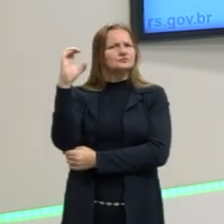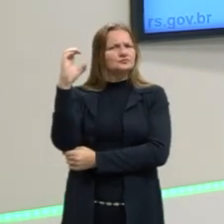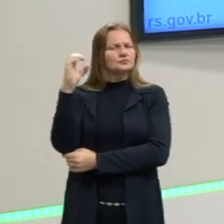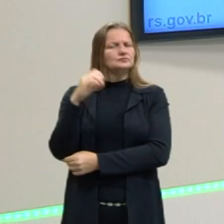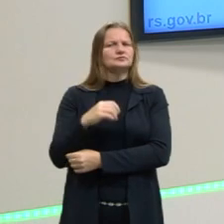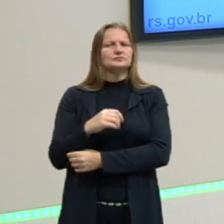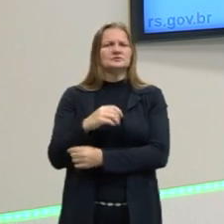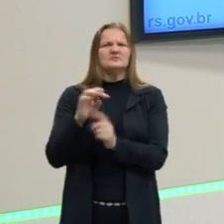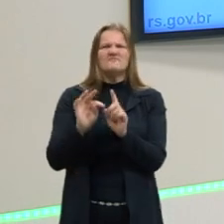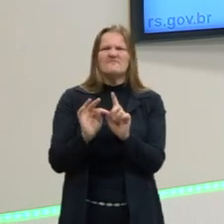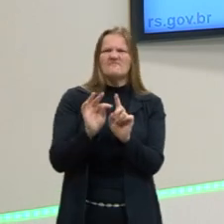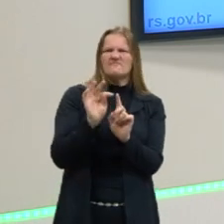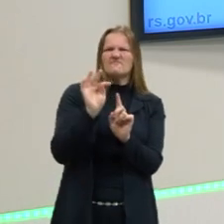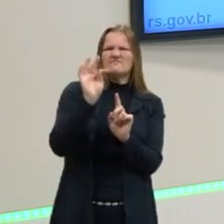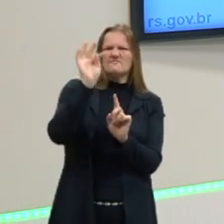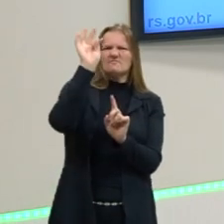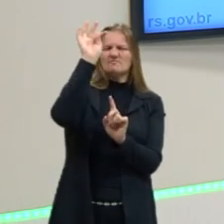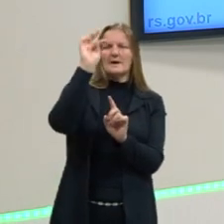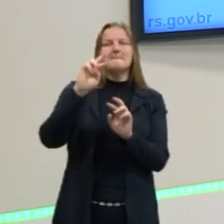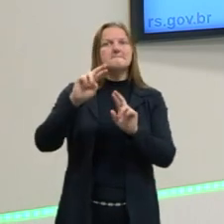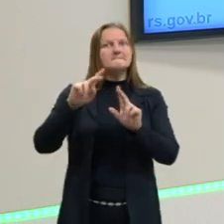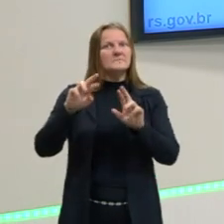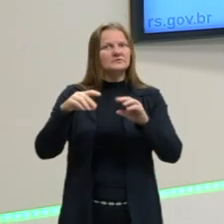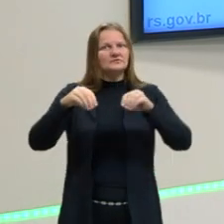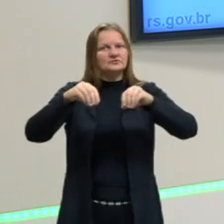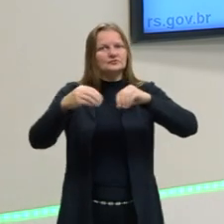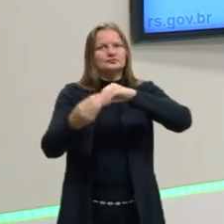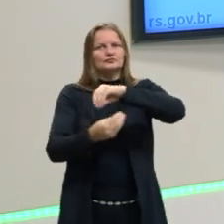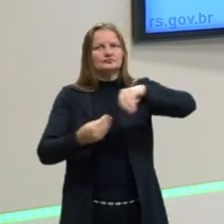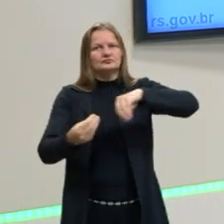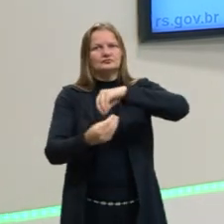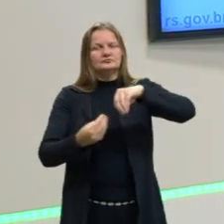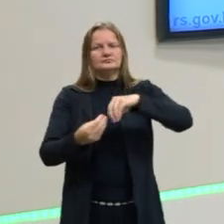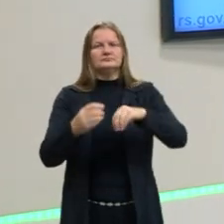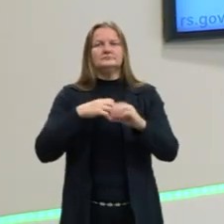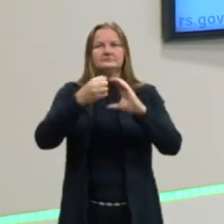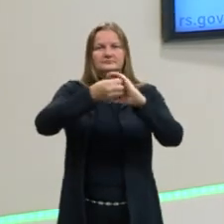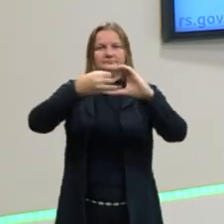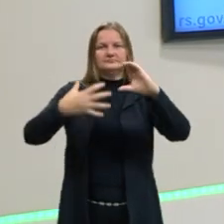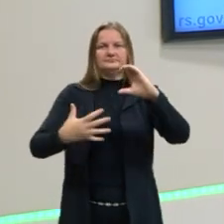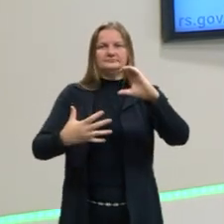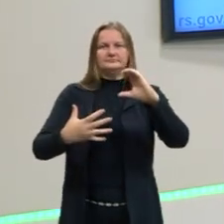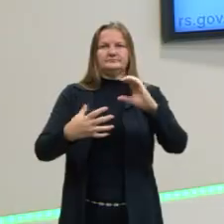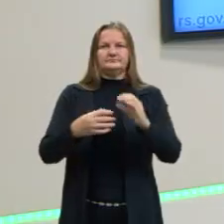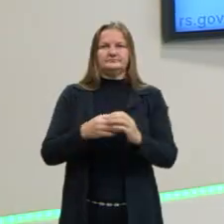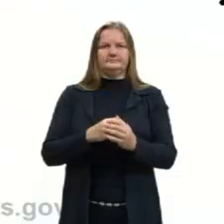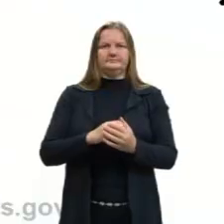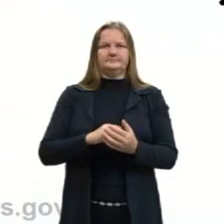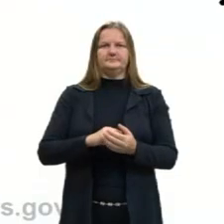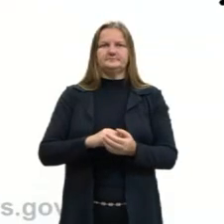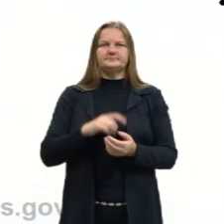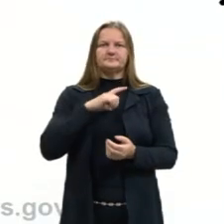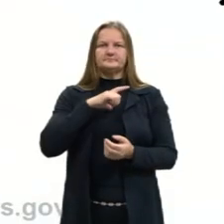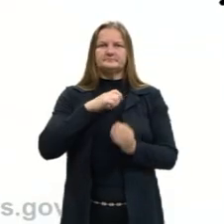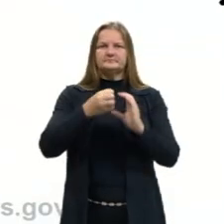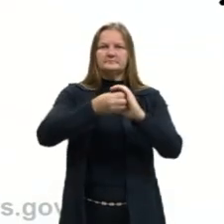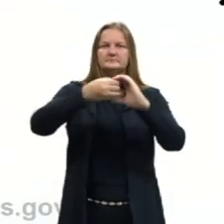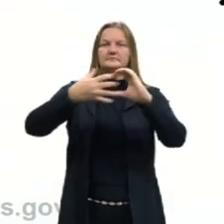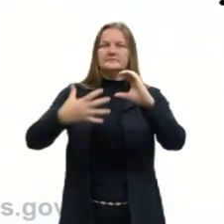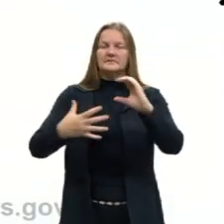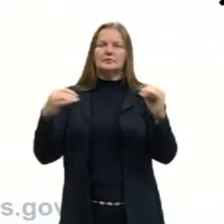300 graus Celsius na muita diferença dos compostos covalentes então é uma característica assim dos compostos formados através das